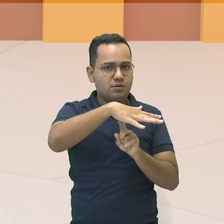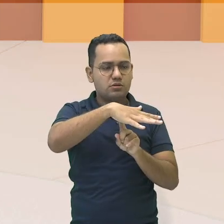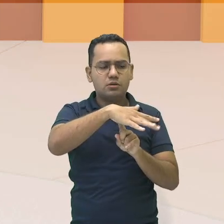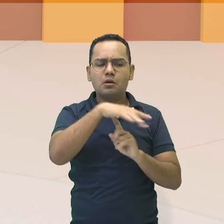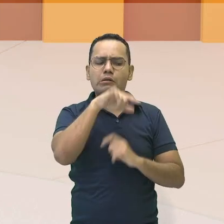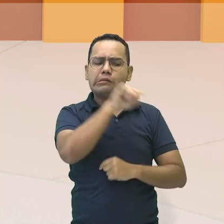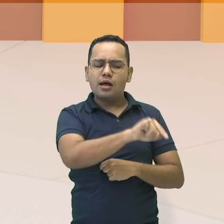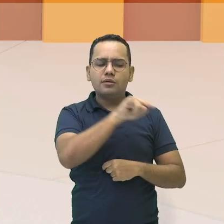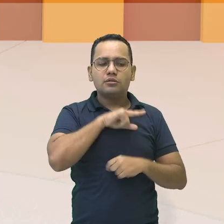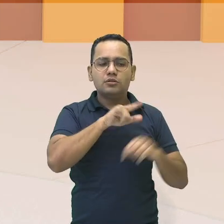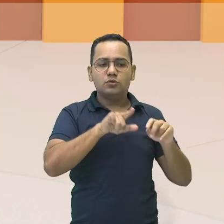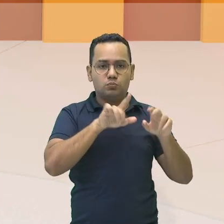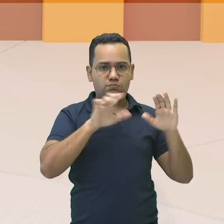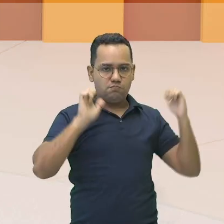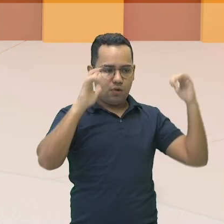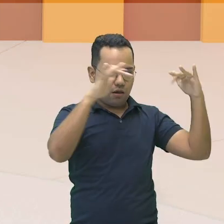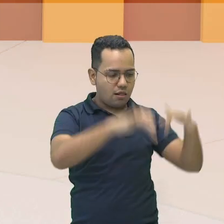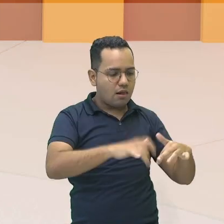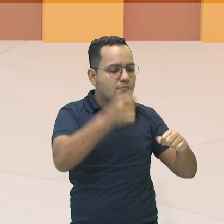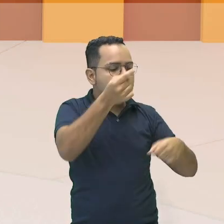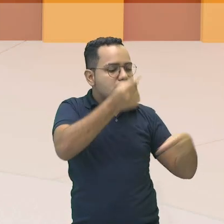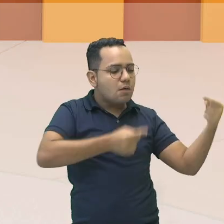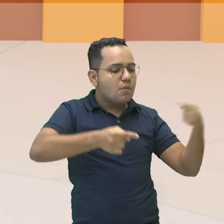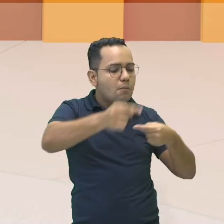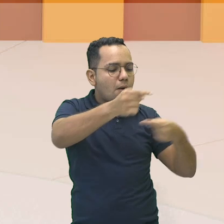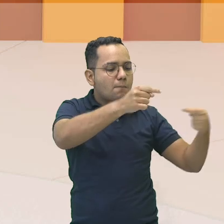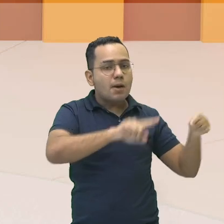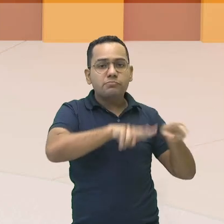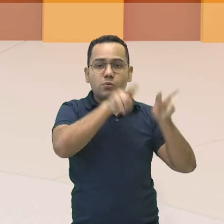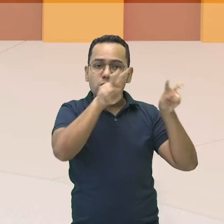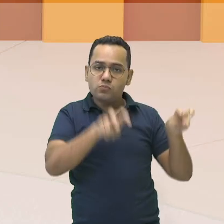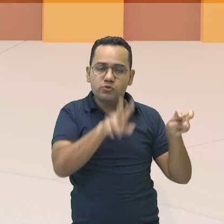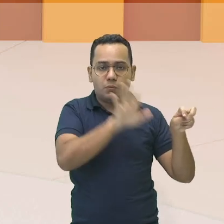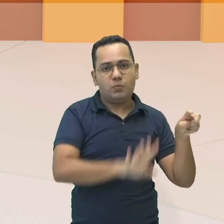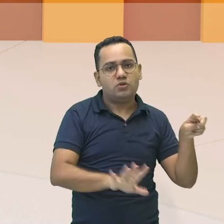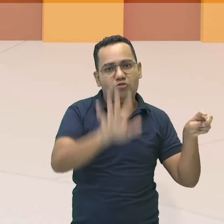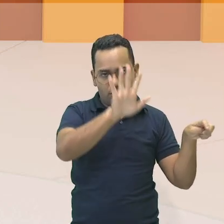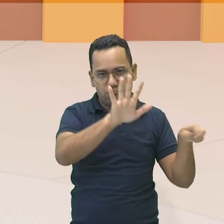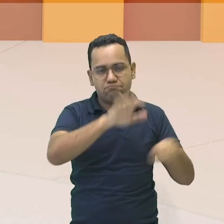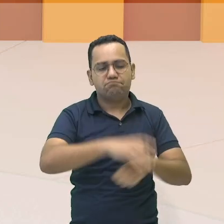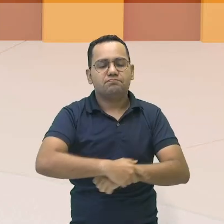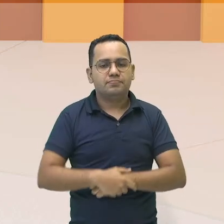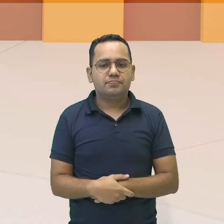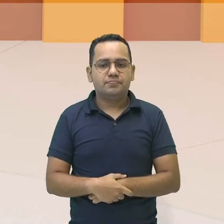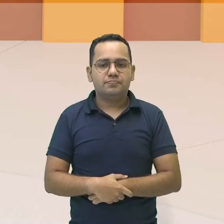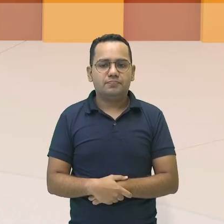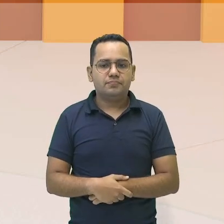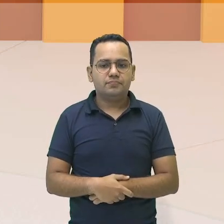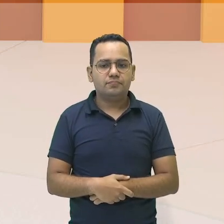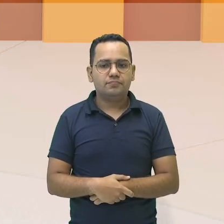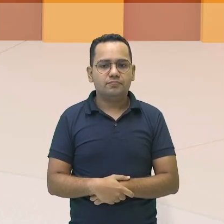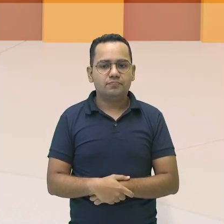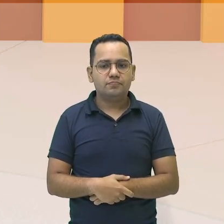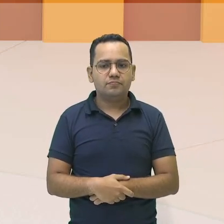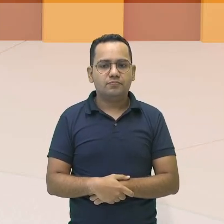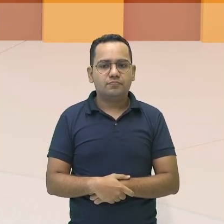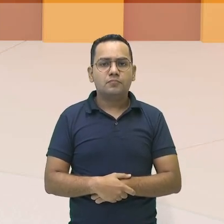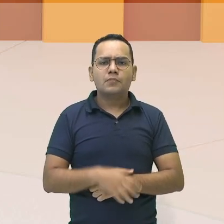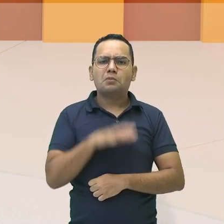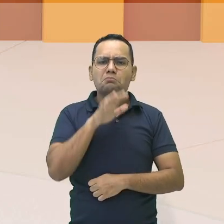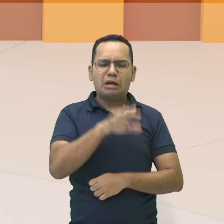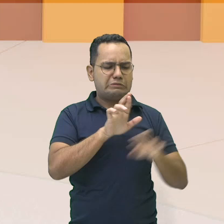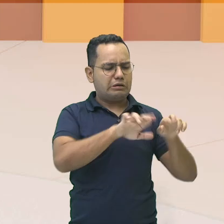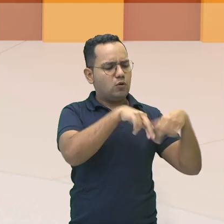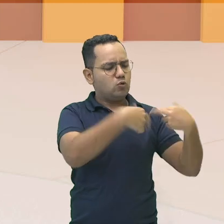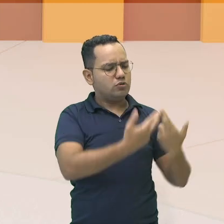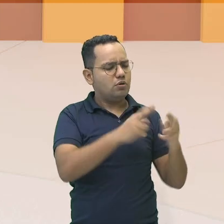debater sobre o meio ambiente de uma forma geral, certo? E aí, o que acontece? Durante essas reuniões do Clube de Roma, eles